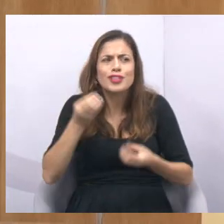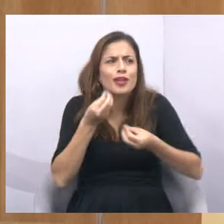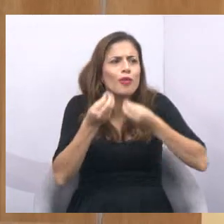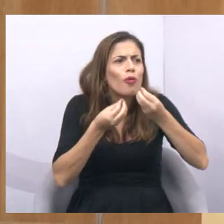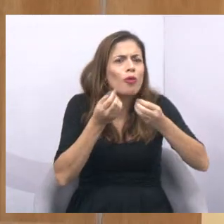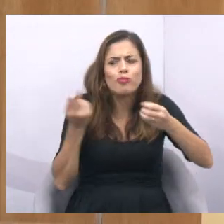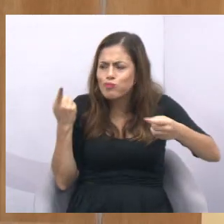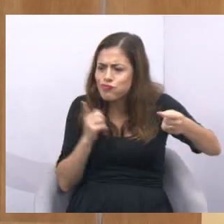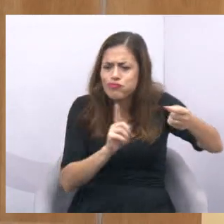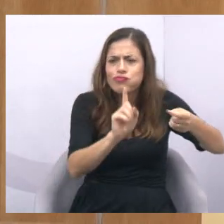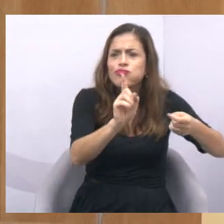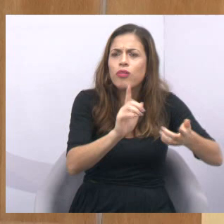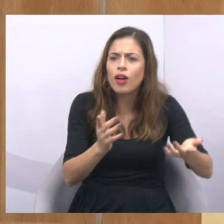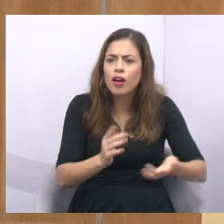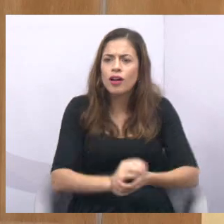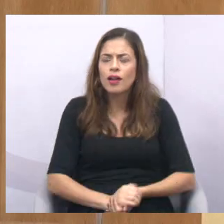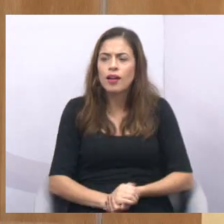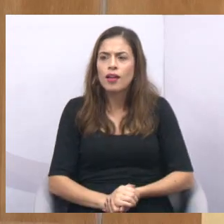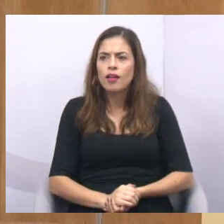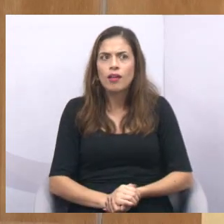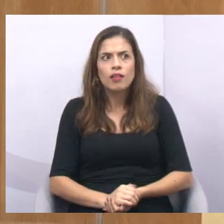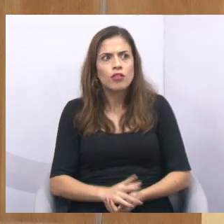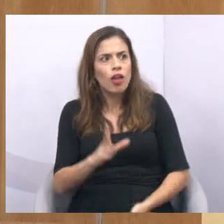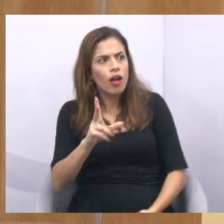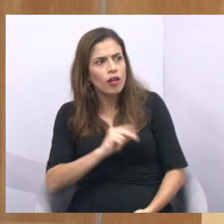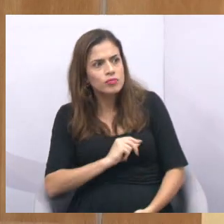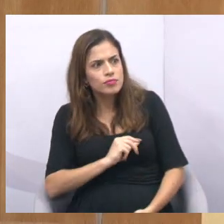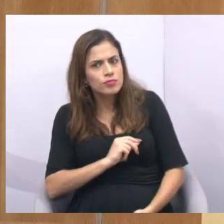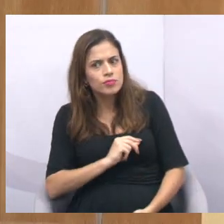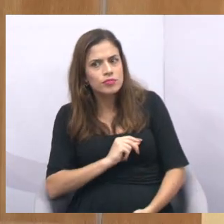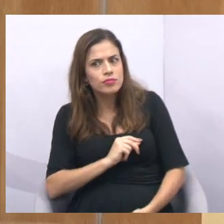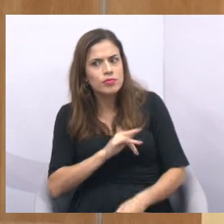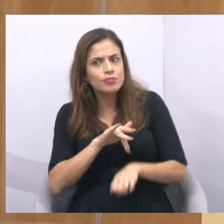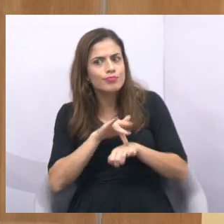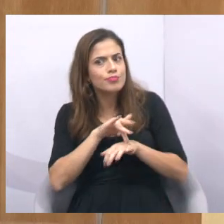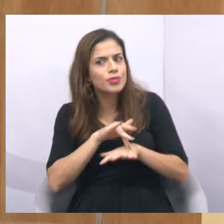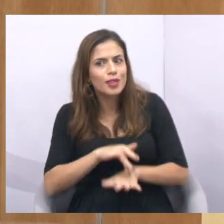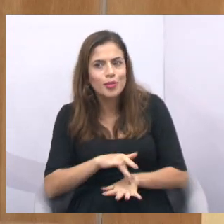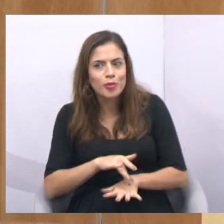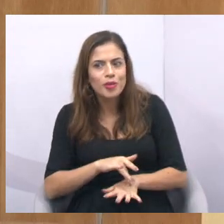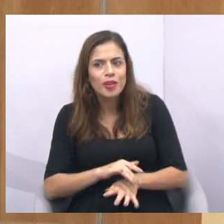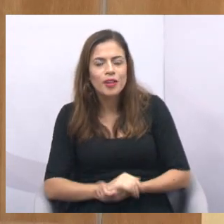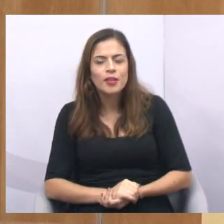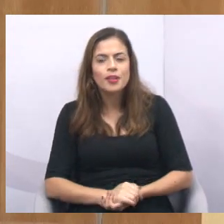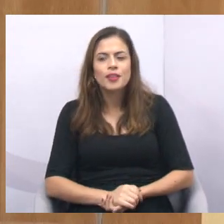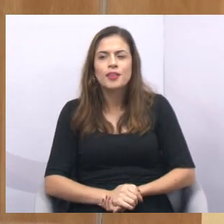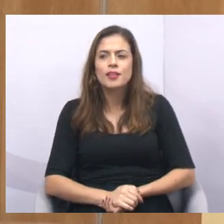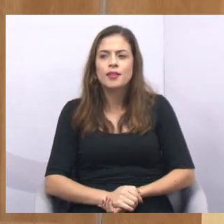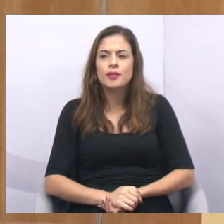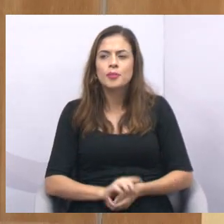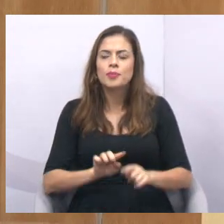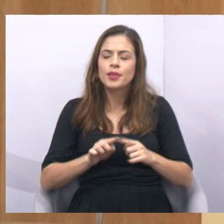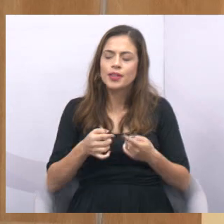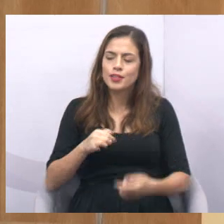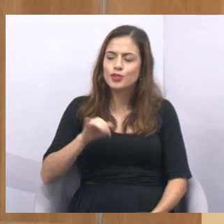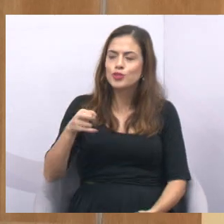surgiu. Falei, caramba, que absurdo. Mas, Júnior,